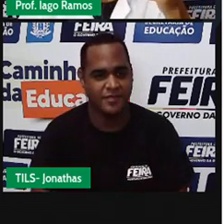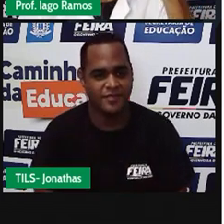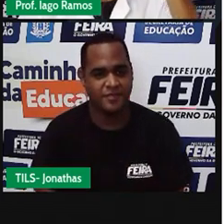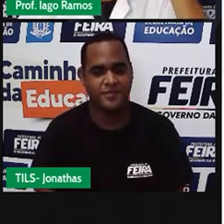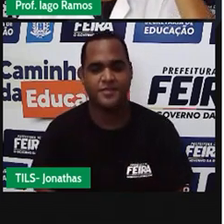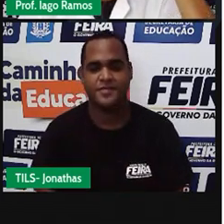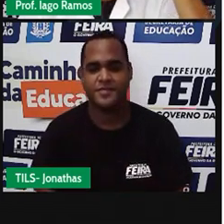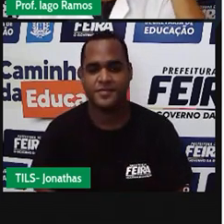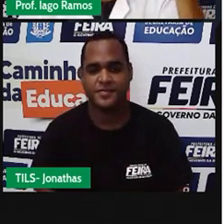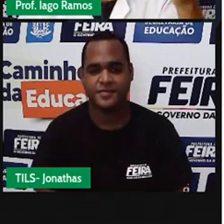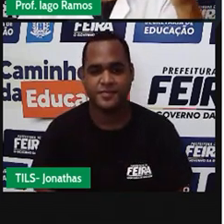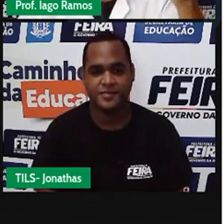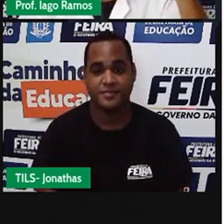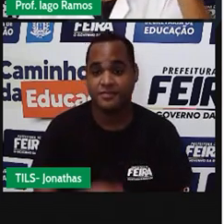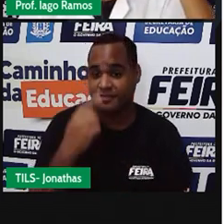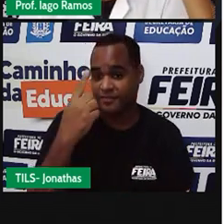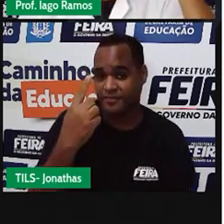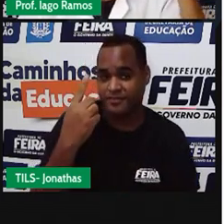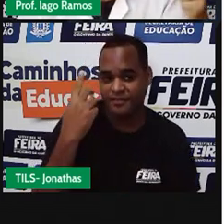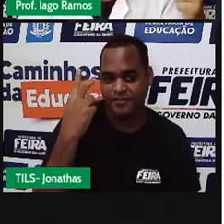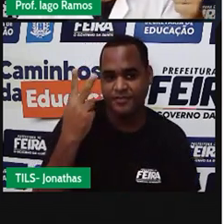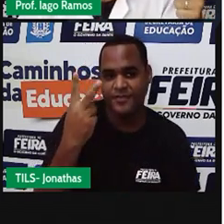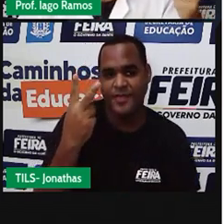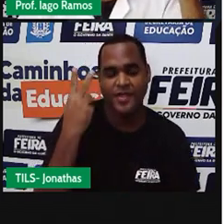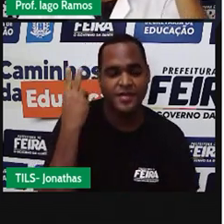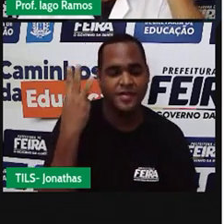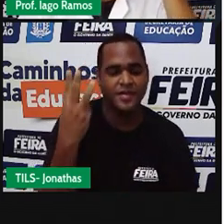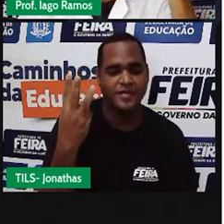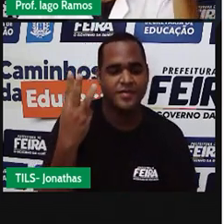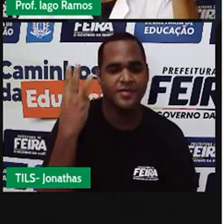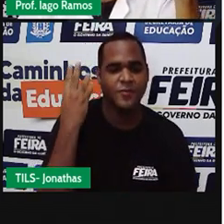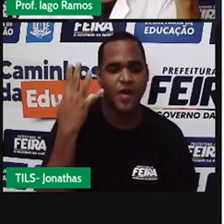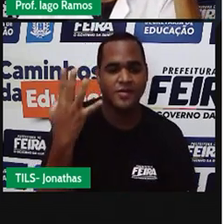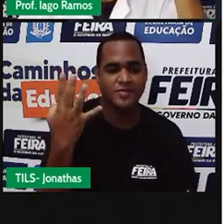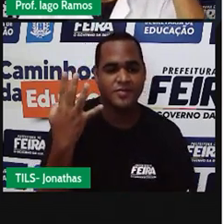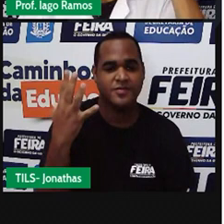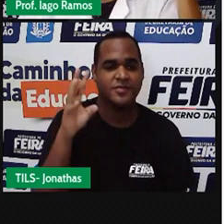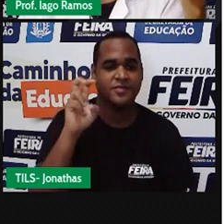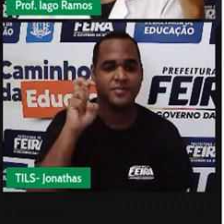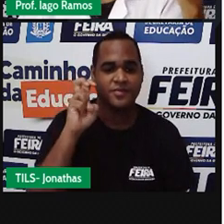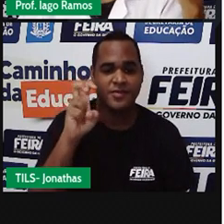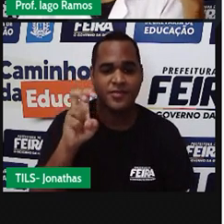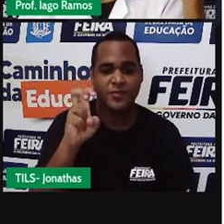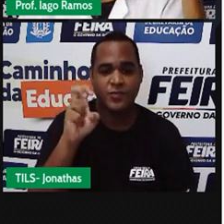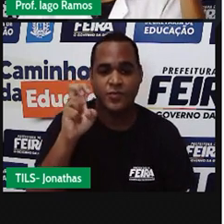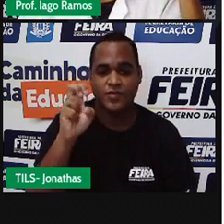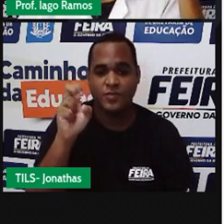um dois três quatro cinco